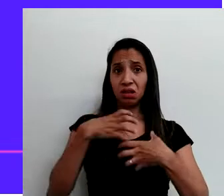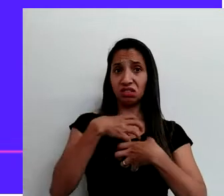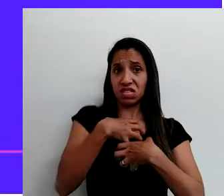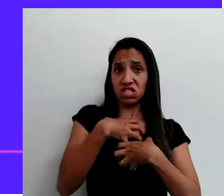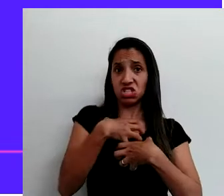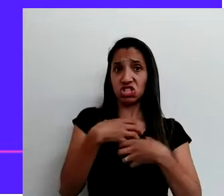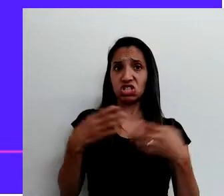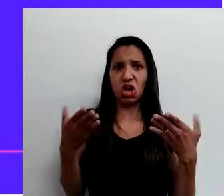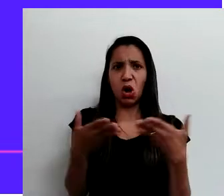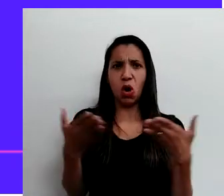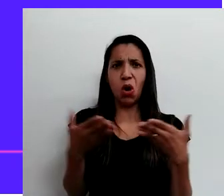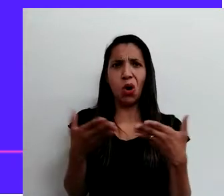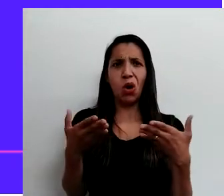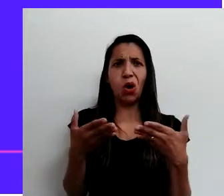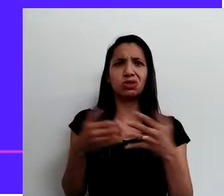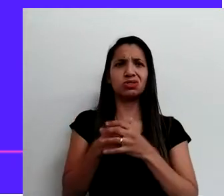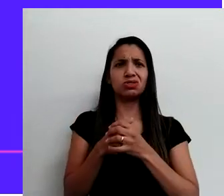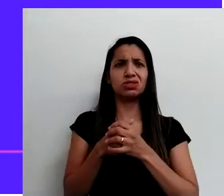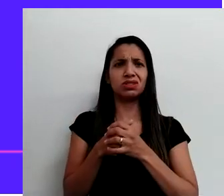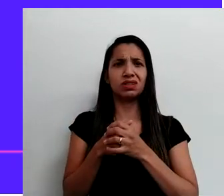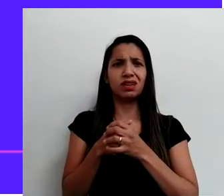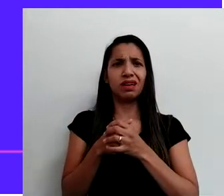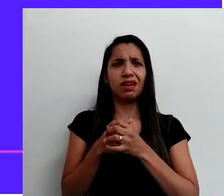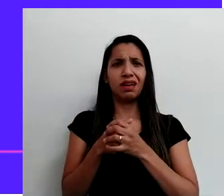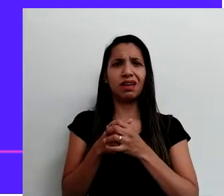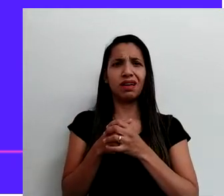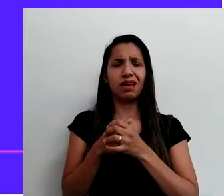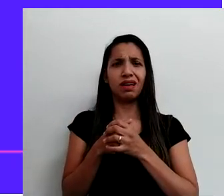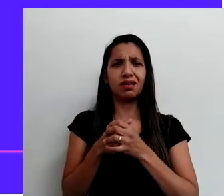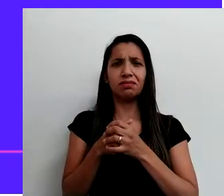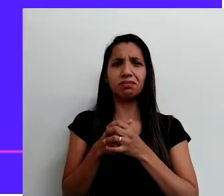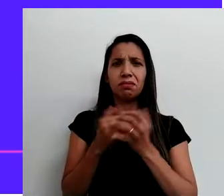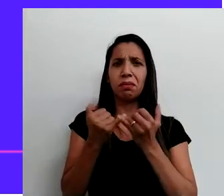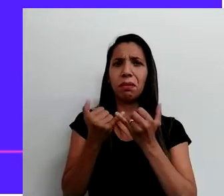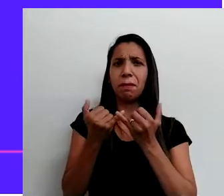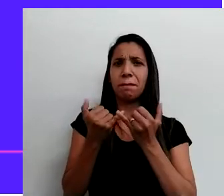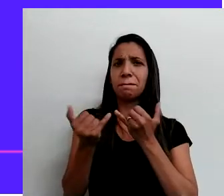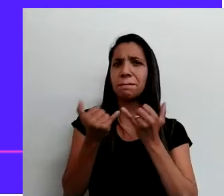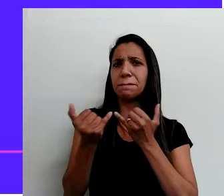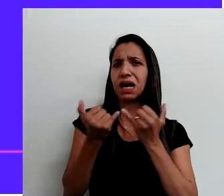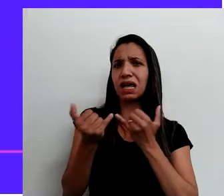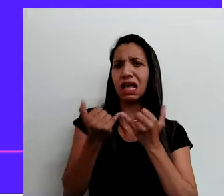os adultos, né, já têm a sua cabeça já